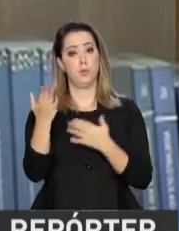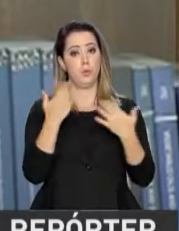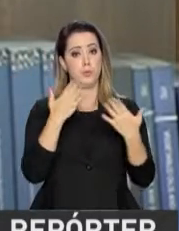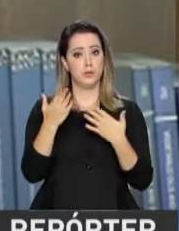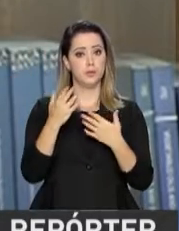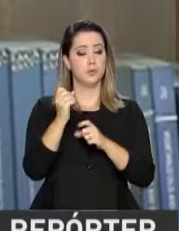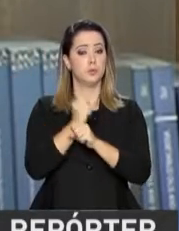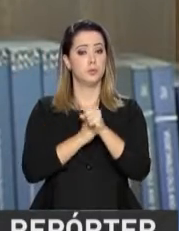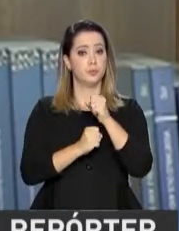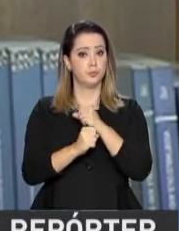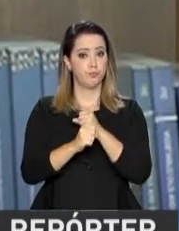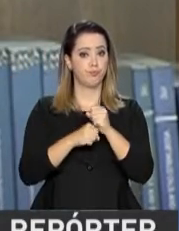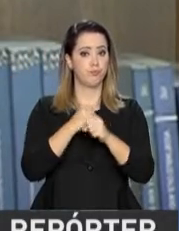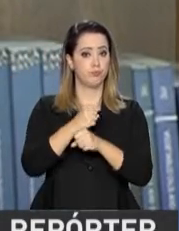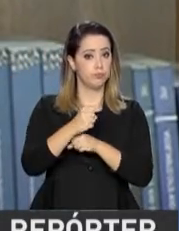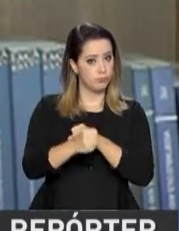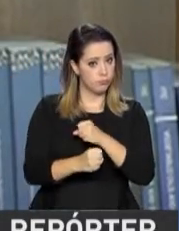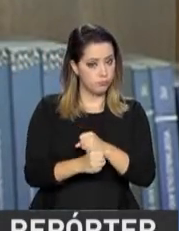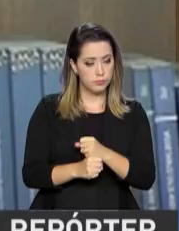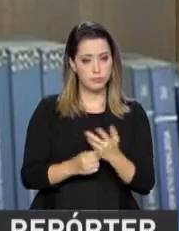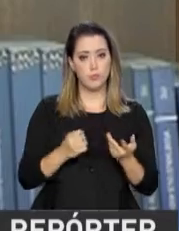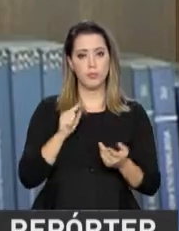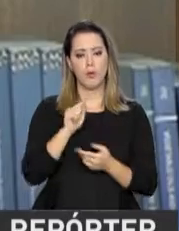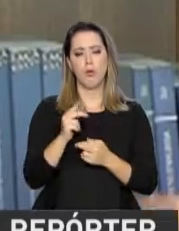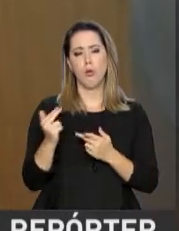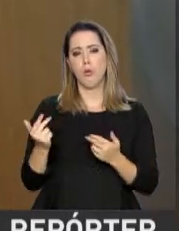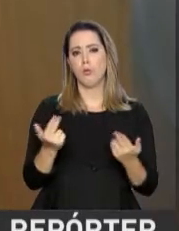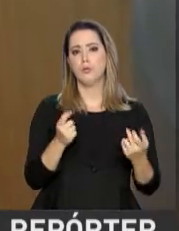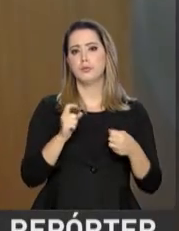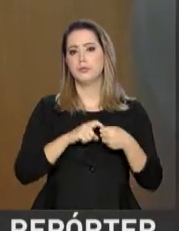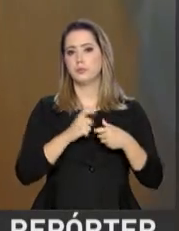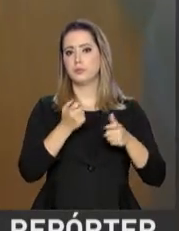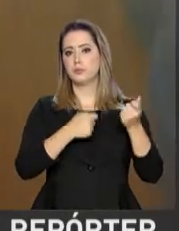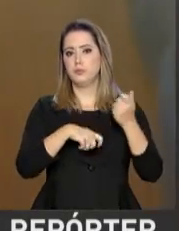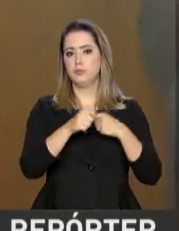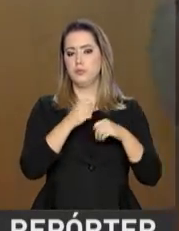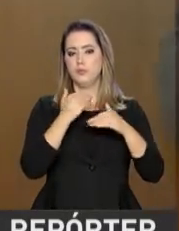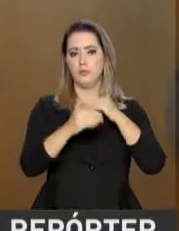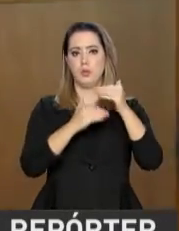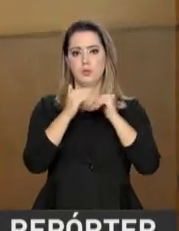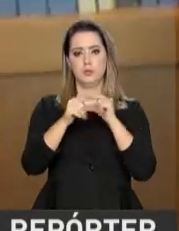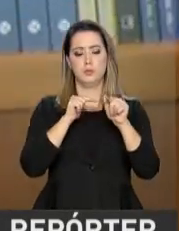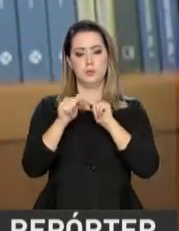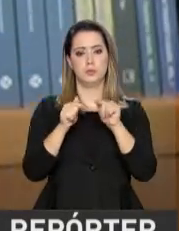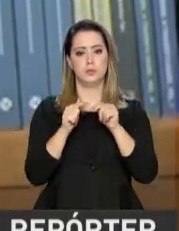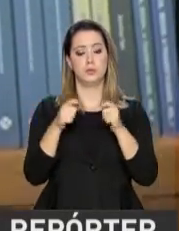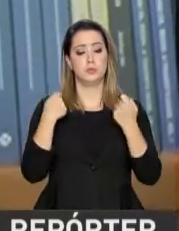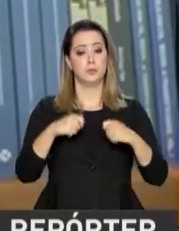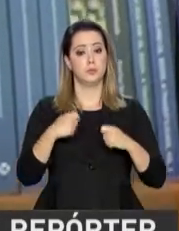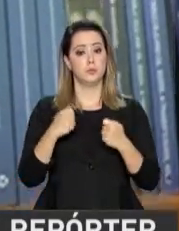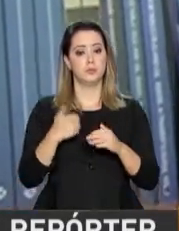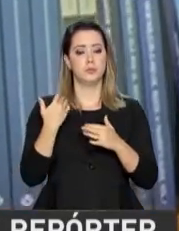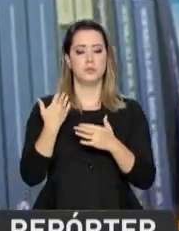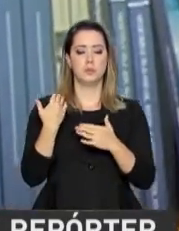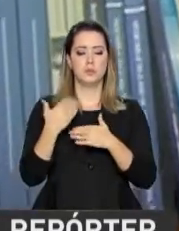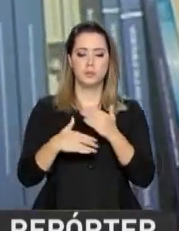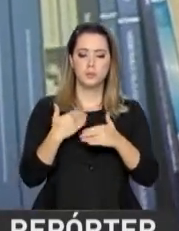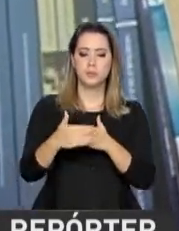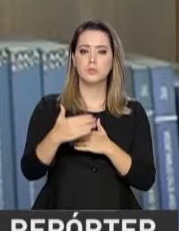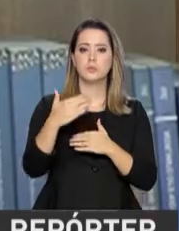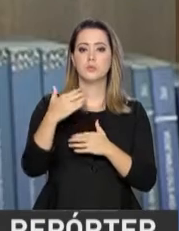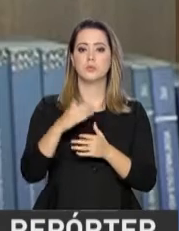ano para o economista assim como a recuperação da economia o crescimento do trabalho formal deverá ser de forma lenta e